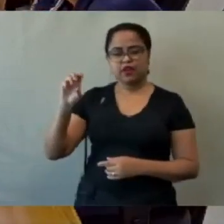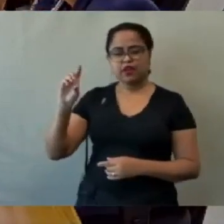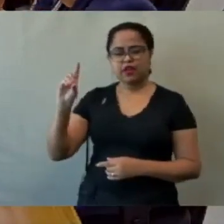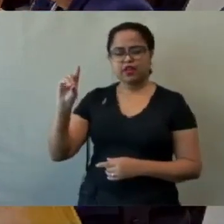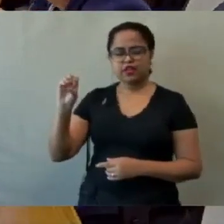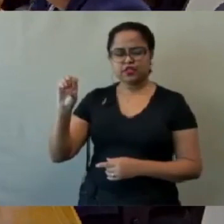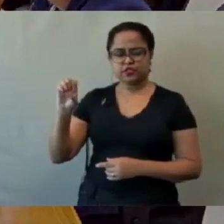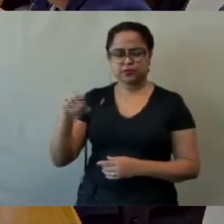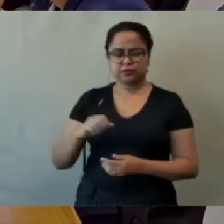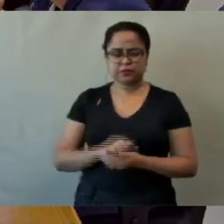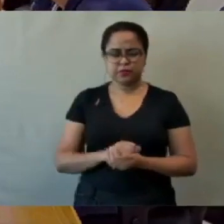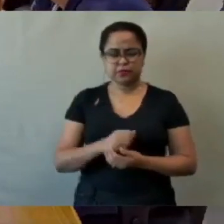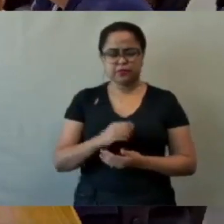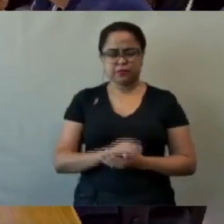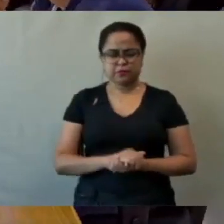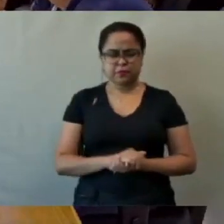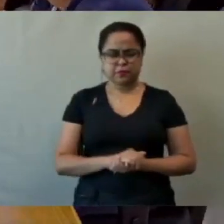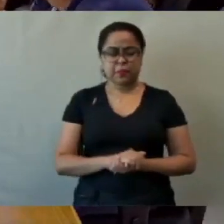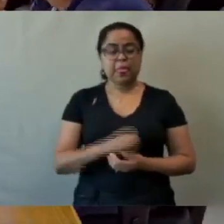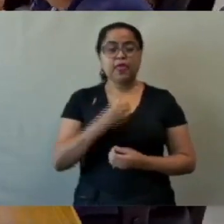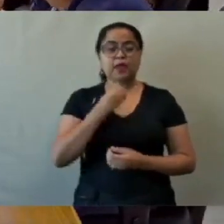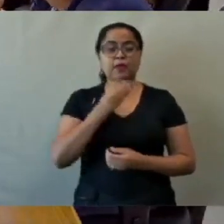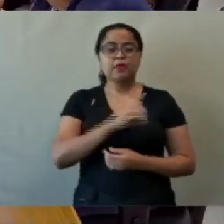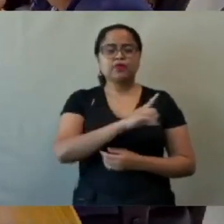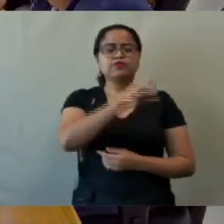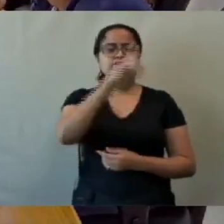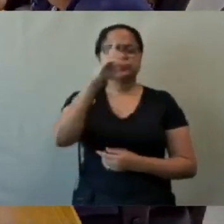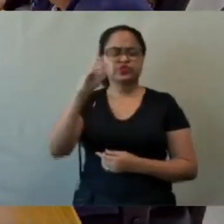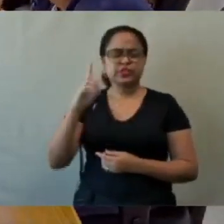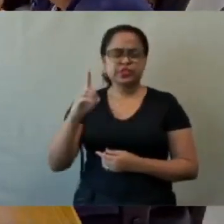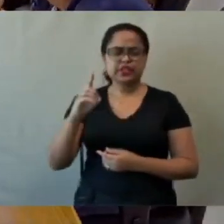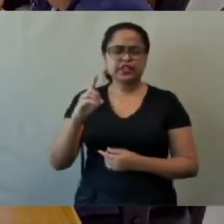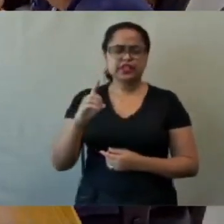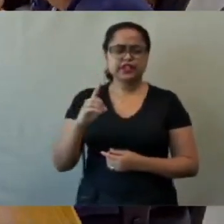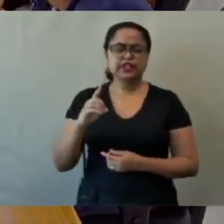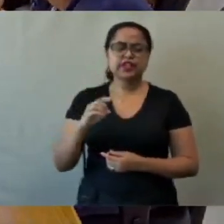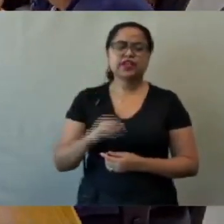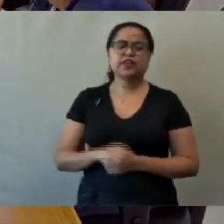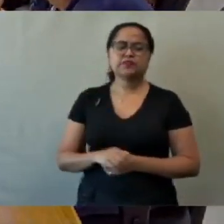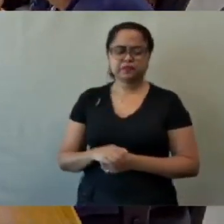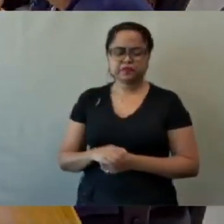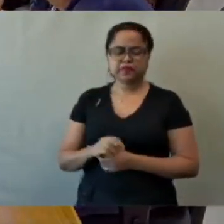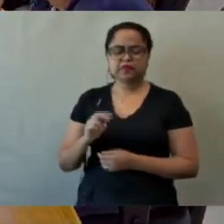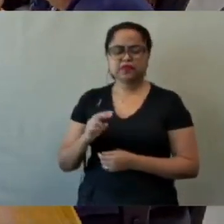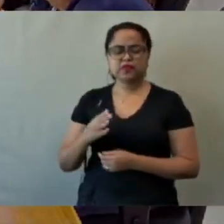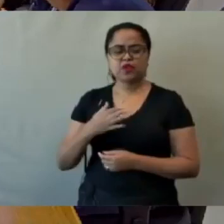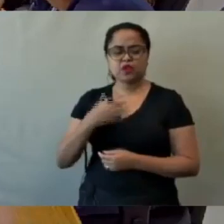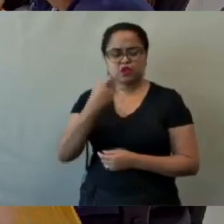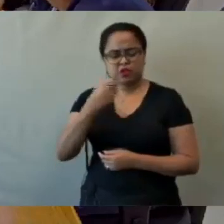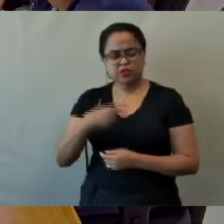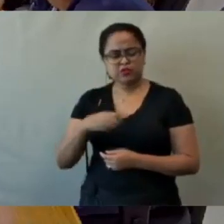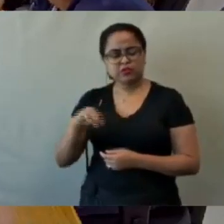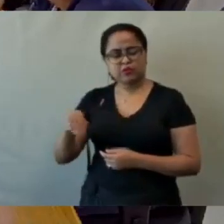Obrigada. Bom dia. Meu nome é Maria do Carmo. Eu